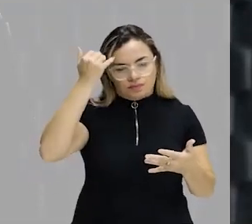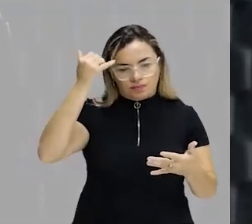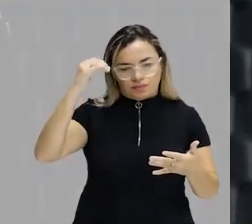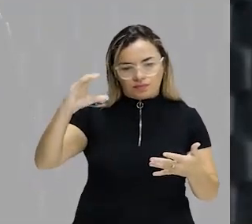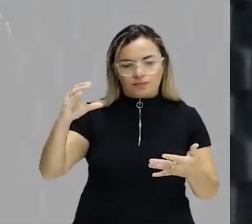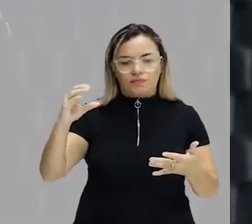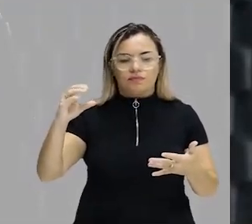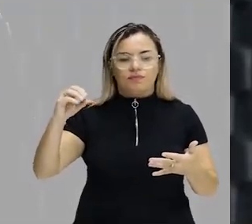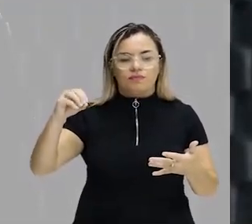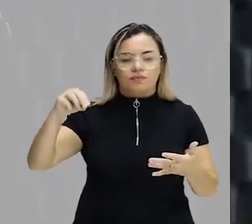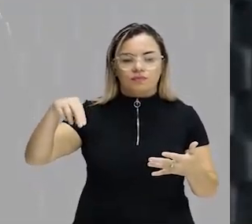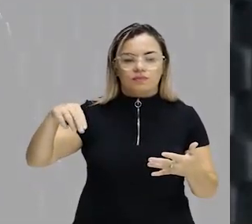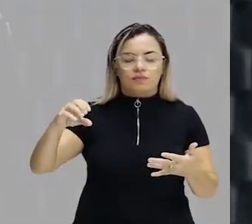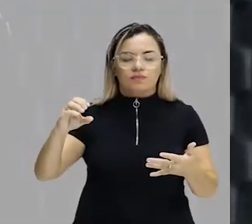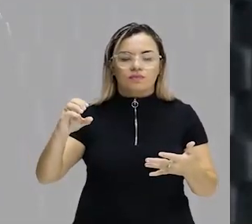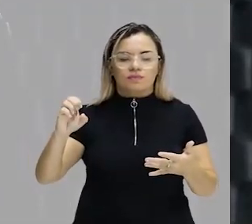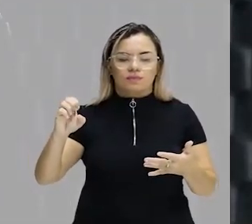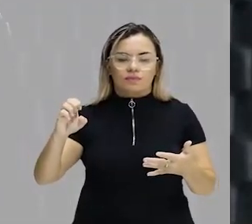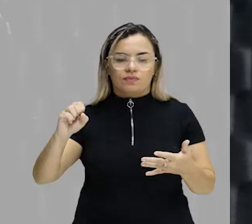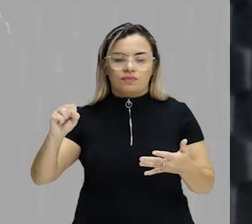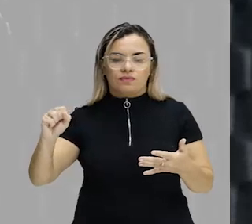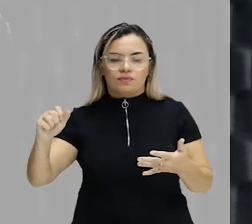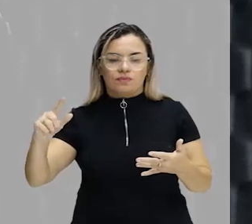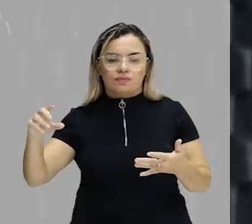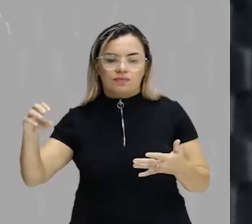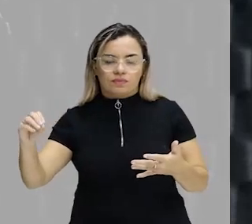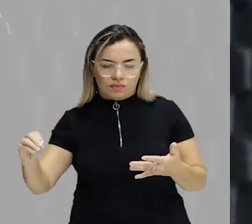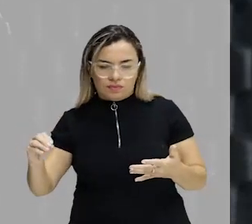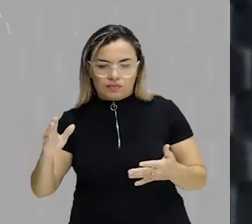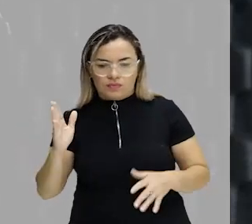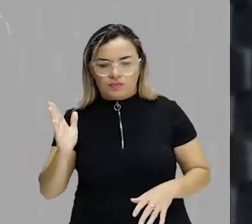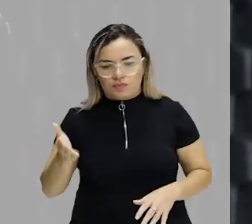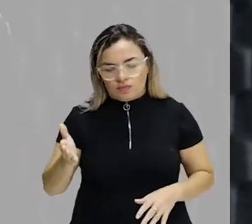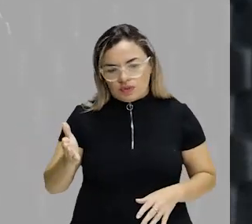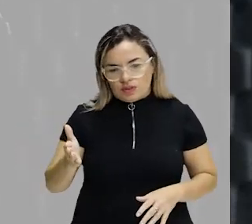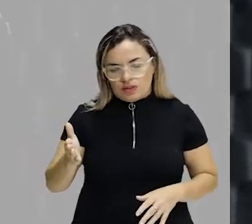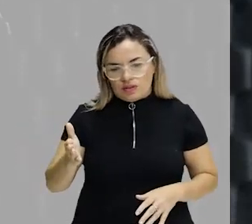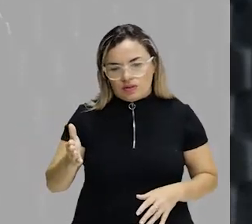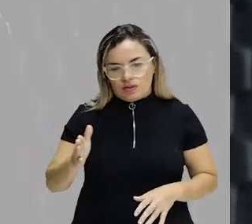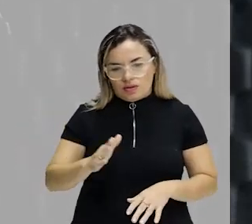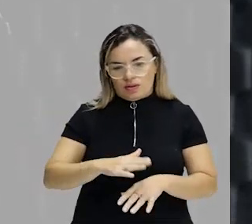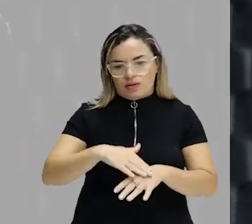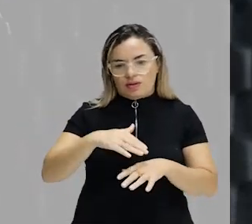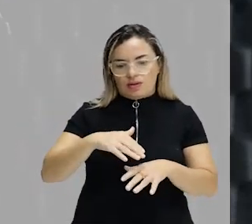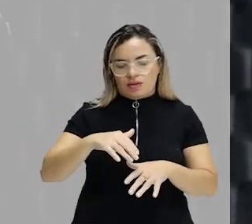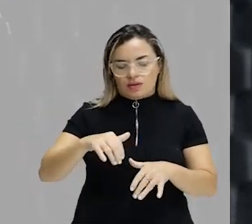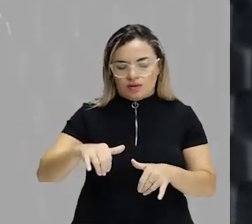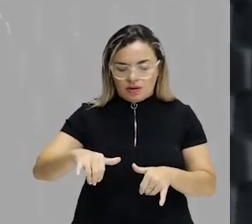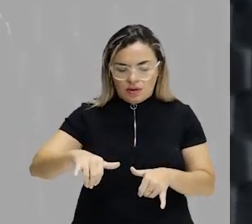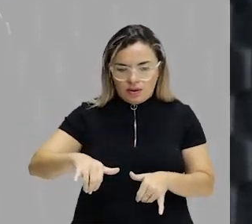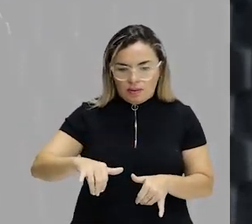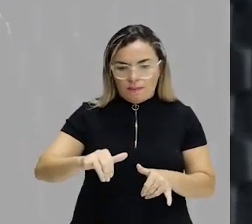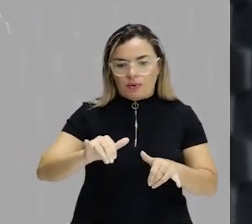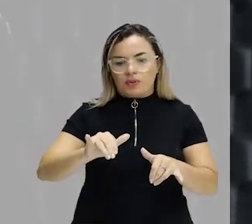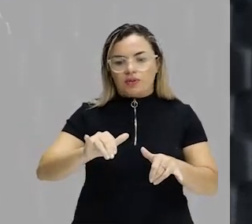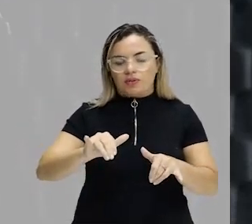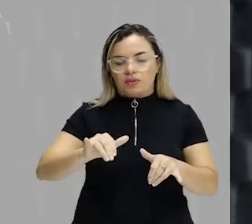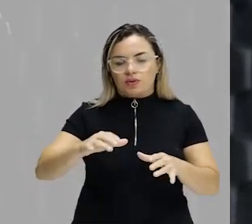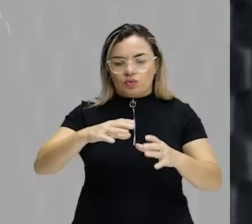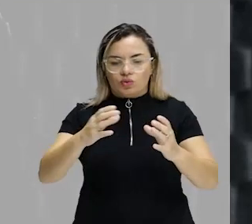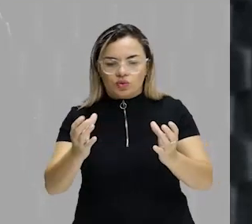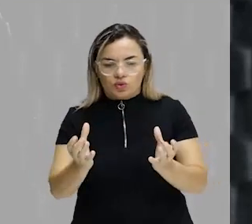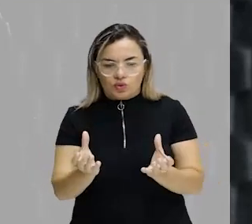com mais posse de bola, ter dificuldade não é algo naturalmente esperado. E letra E,